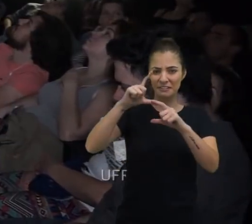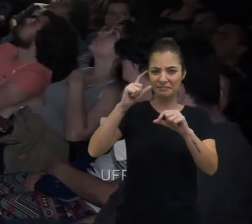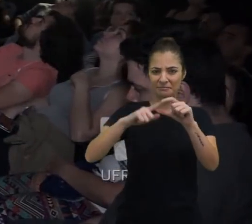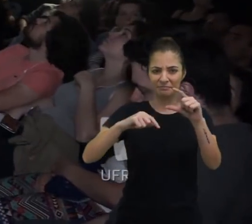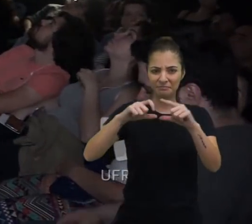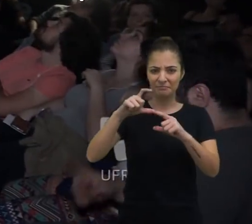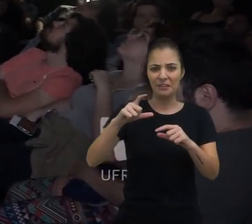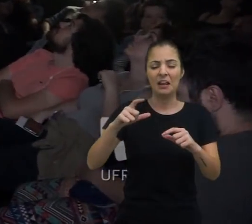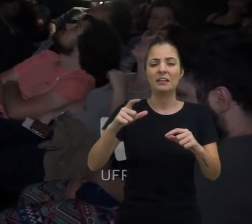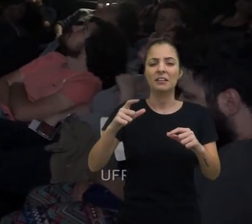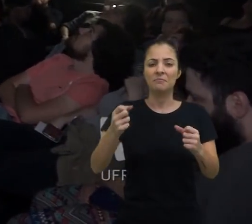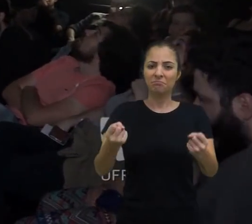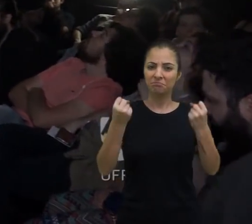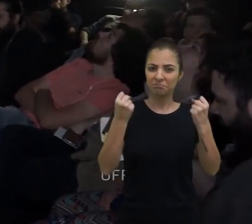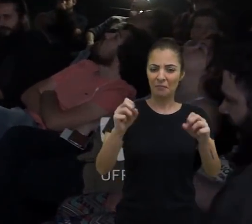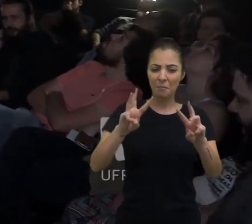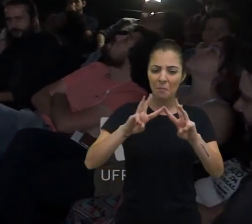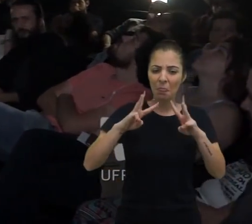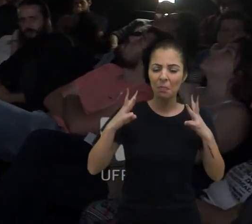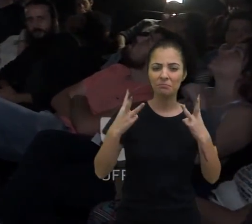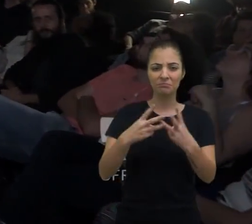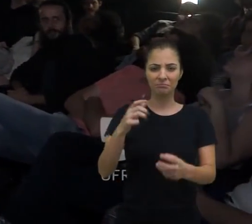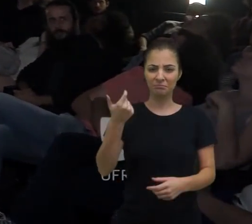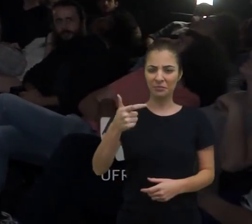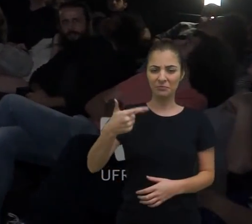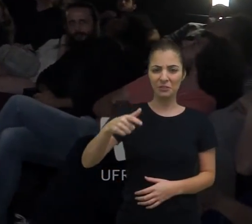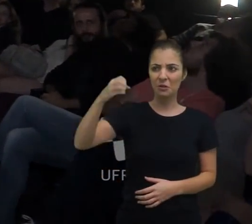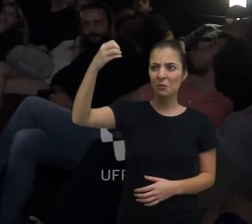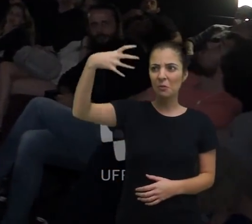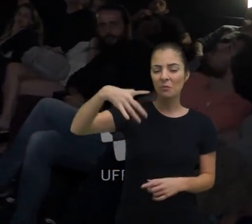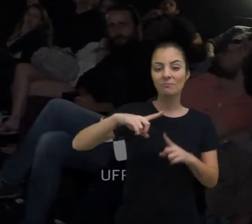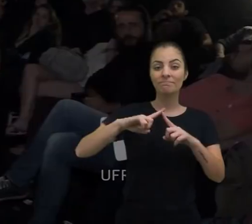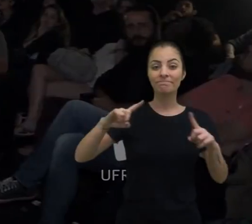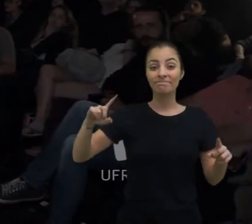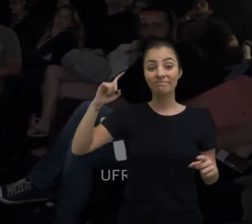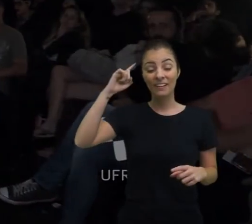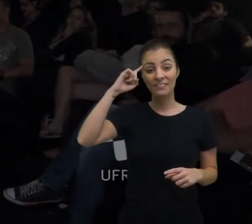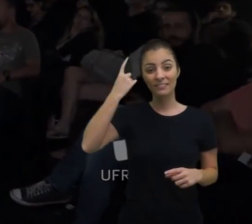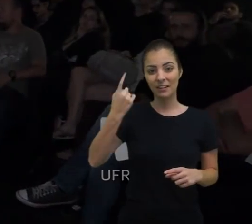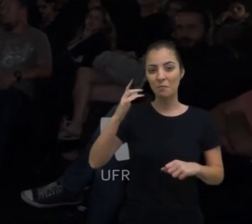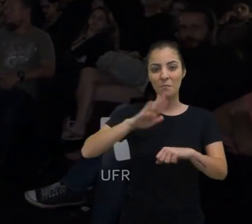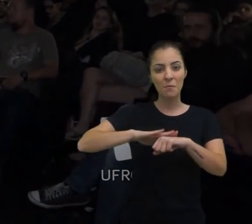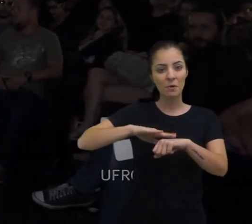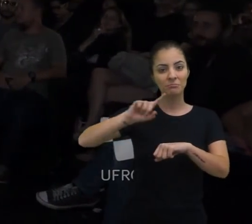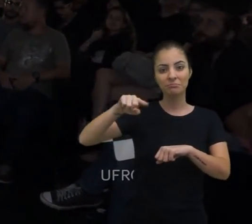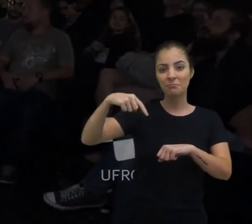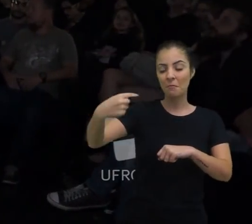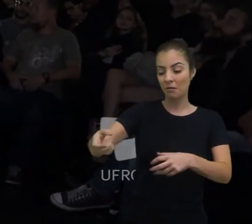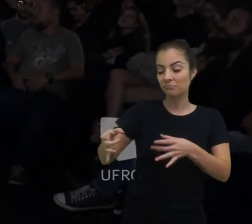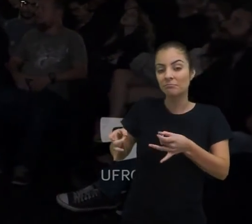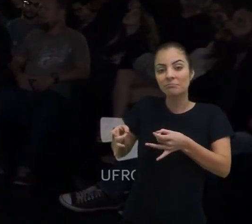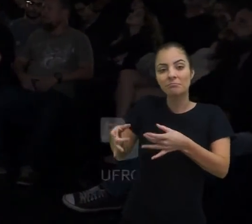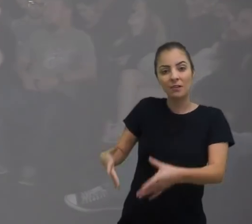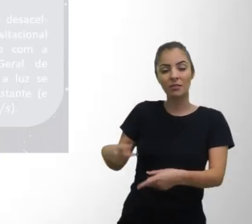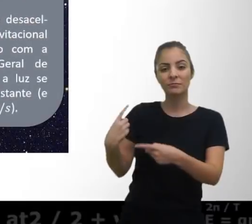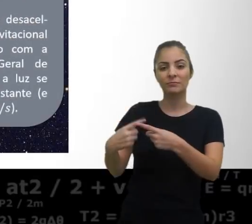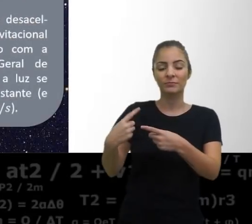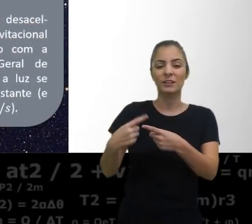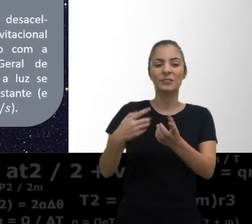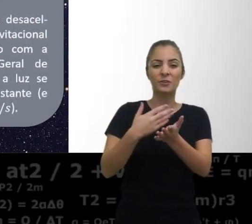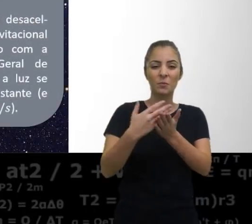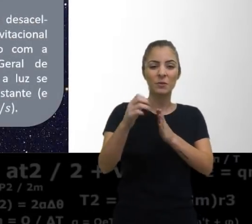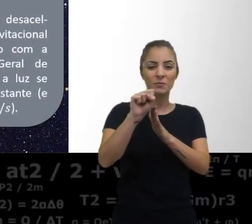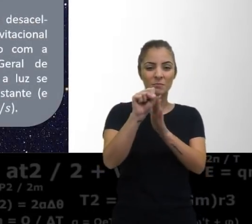muito massivas que acabariam não emitindo luz. Mas essa ideia ela foi abandonada logo depois, porque no início do